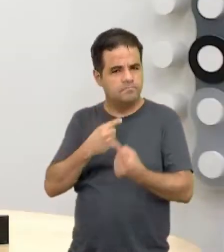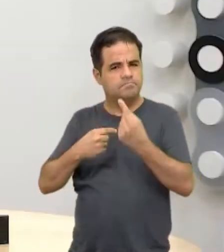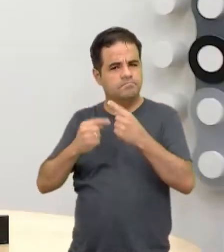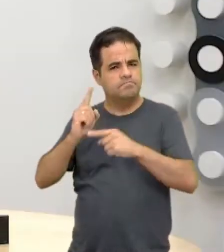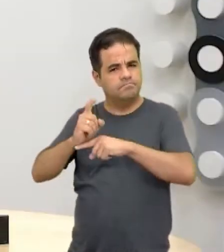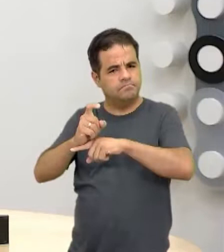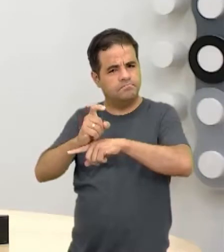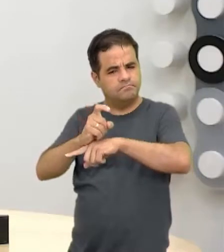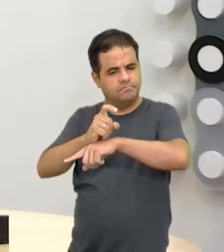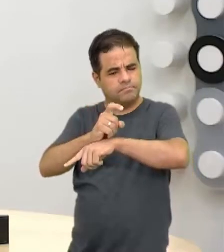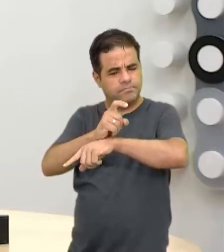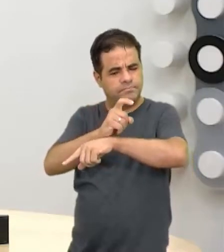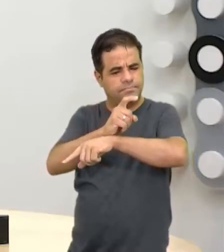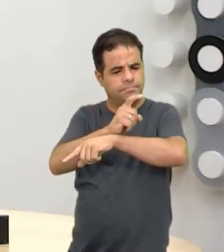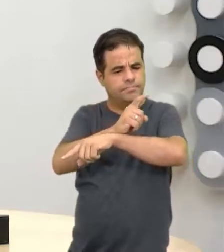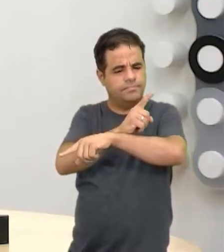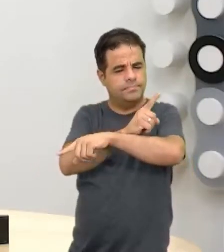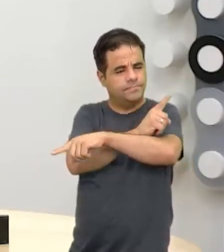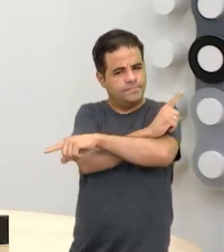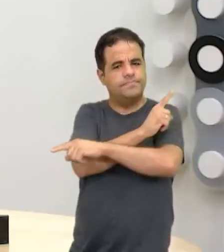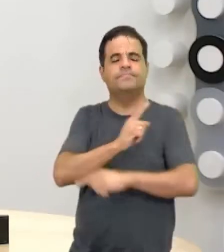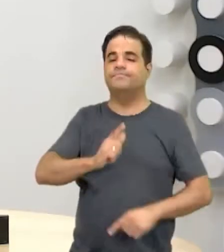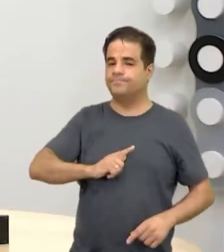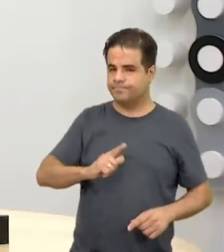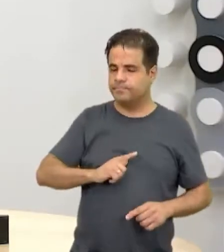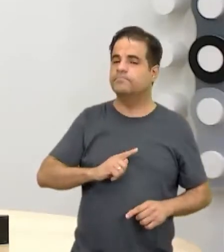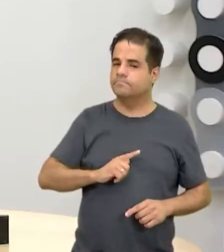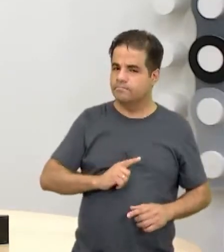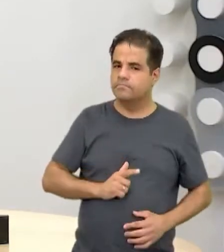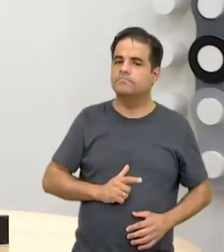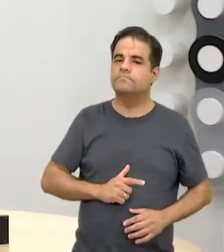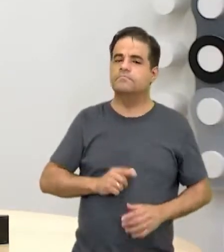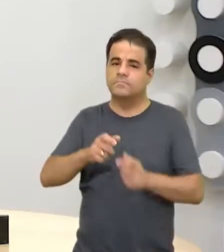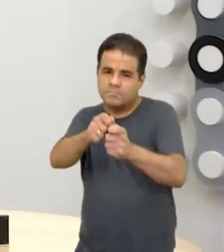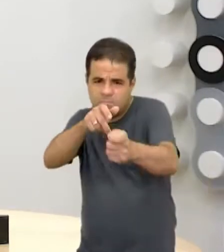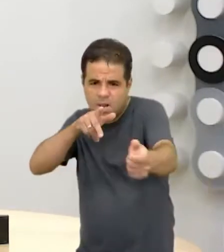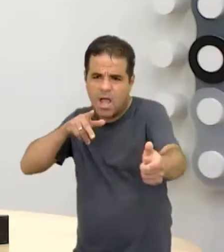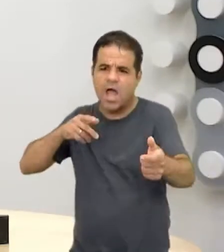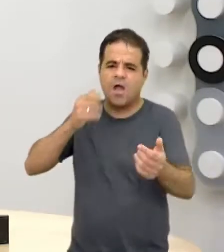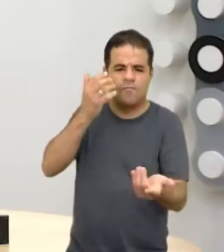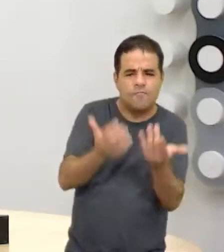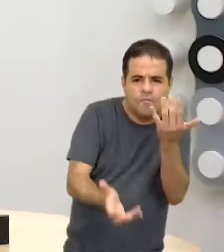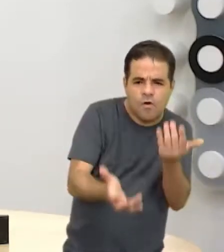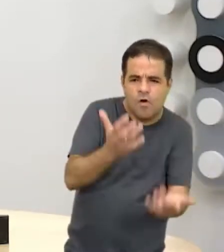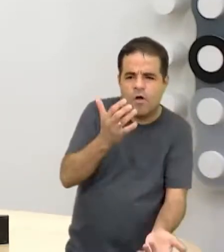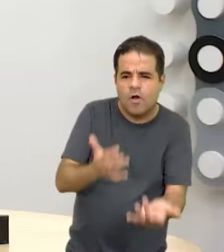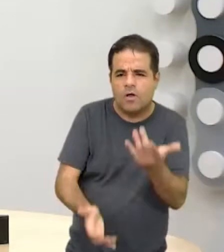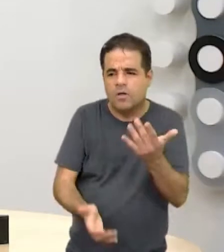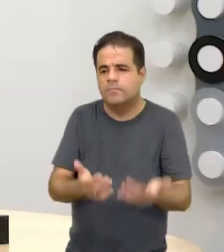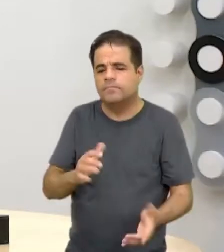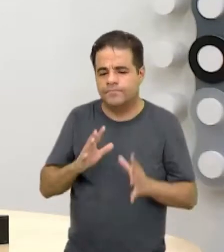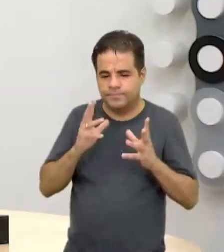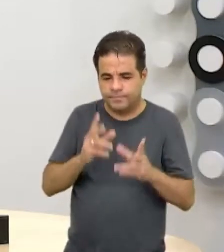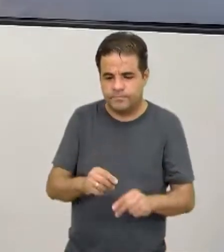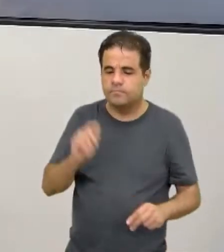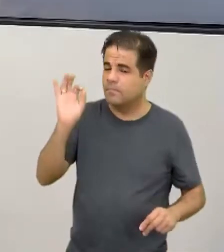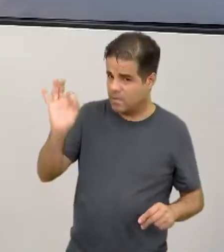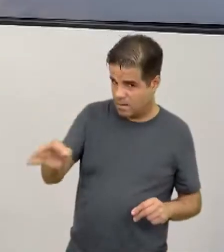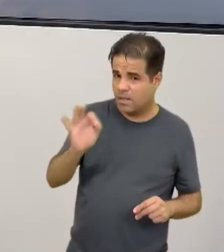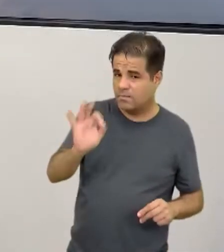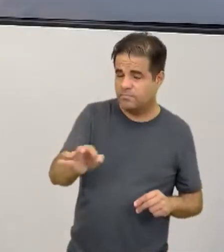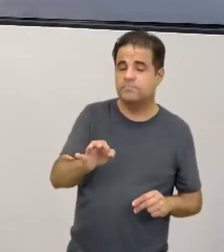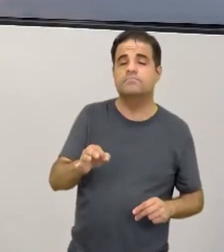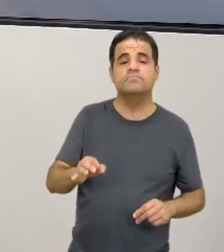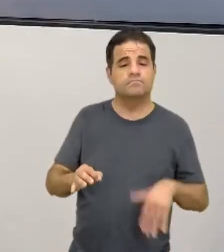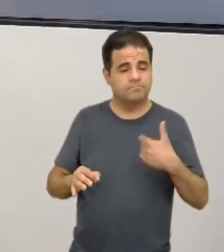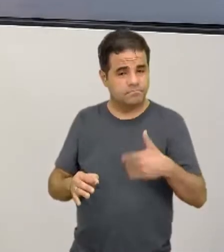né? Ali dos hominídeos, né? A questão lá da caça, era do fogo. Exatamente, isso mesmo,